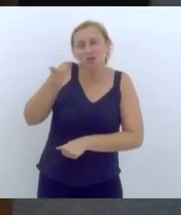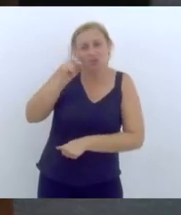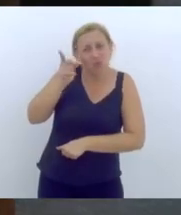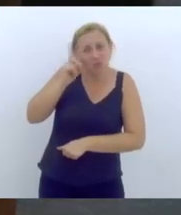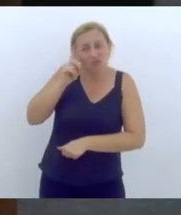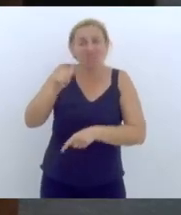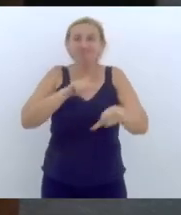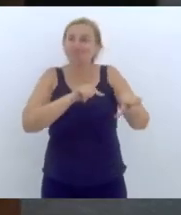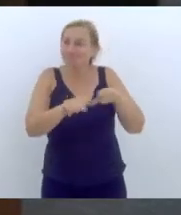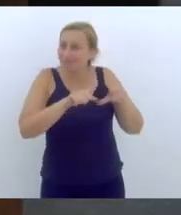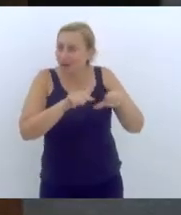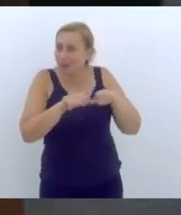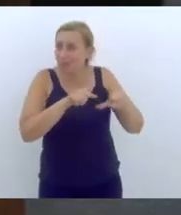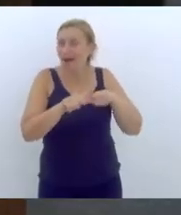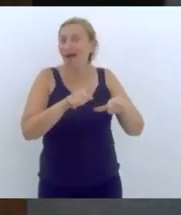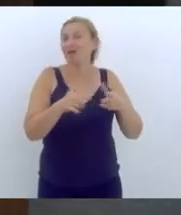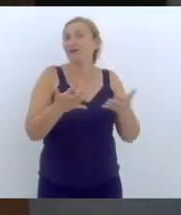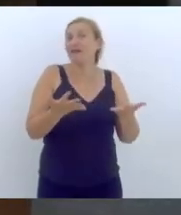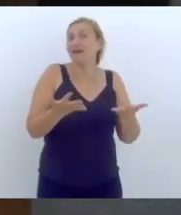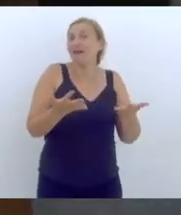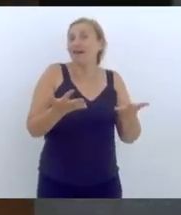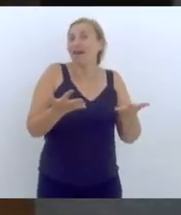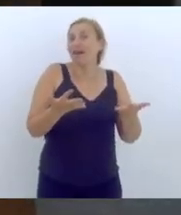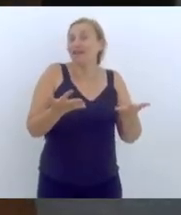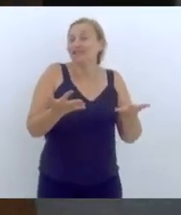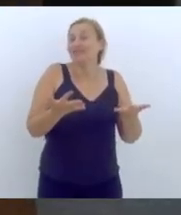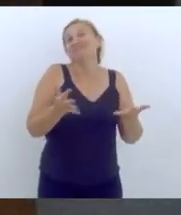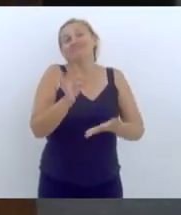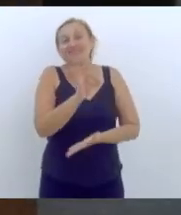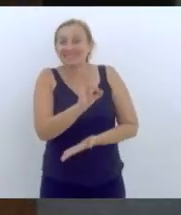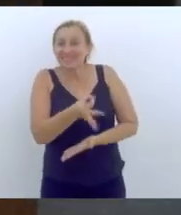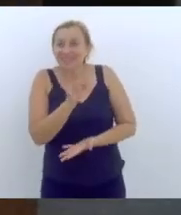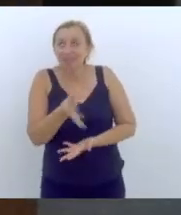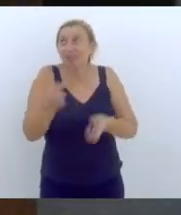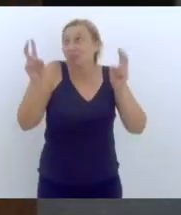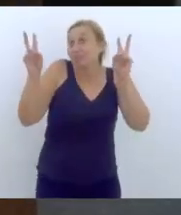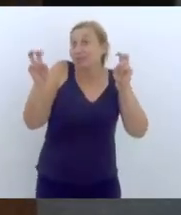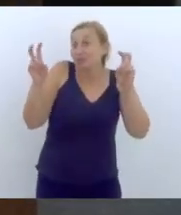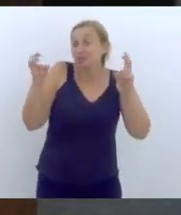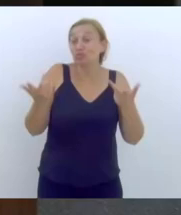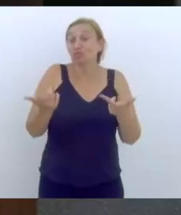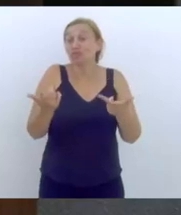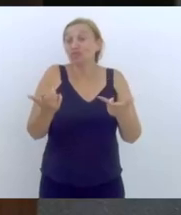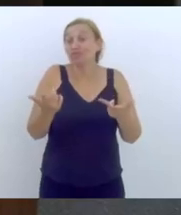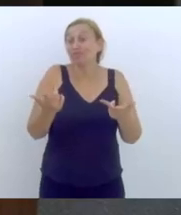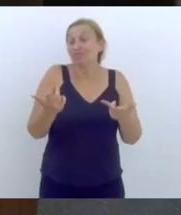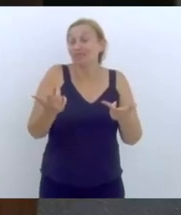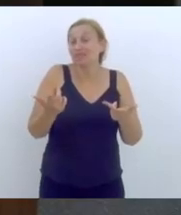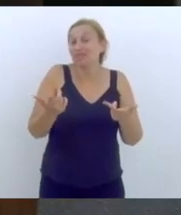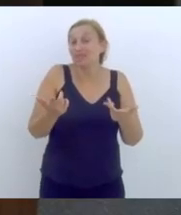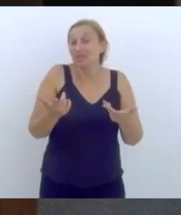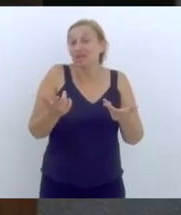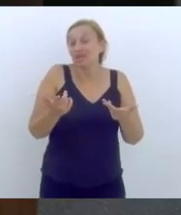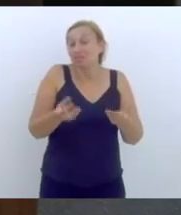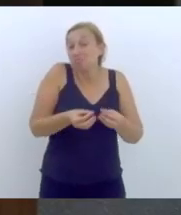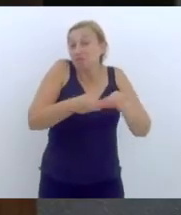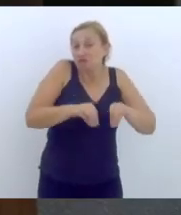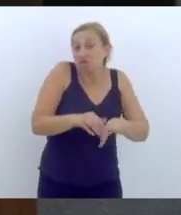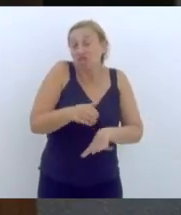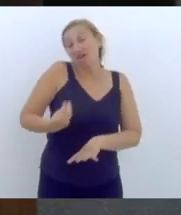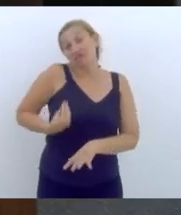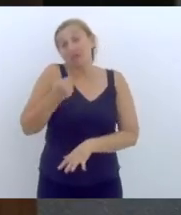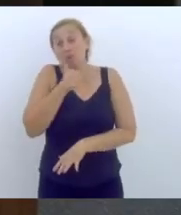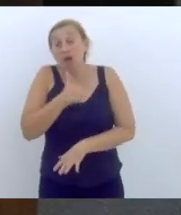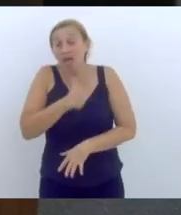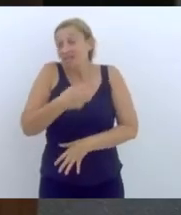no trabalho, enfim, é exatamente uma situação que vulnerabiliza a vida dessa mulher. Então, nesse